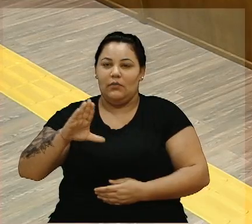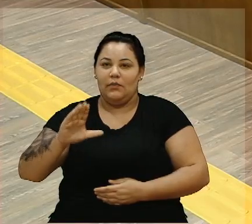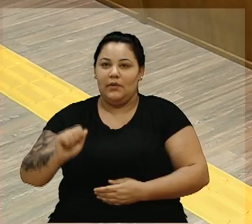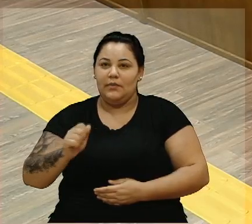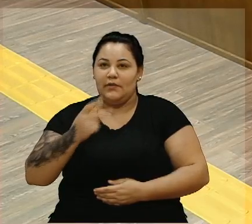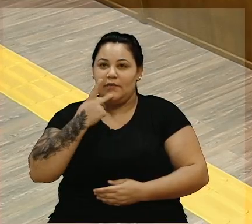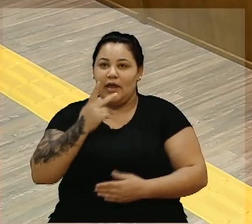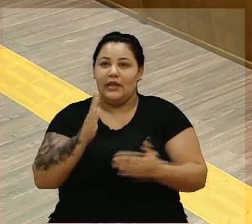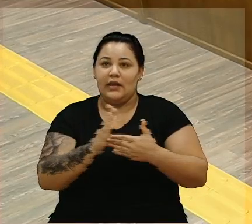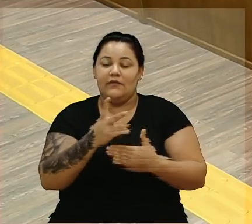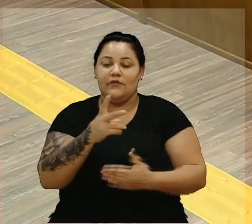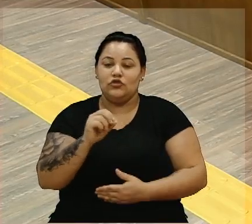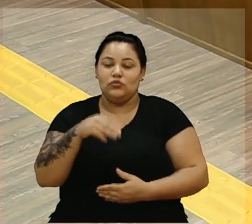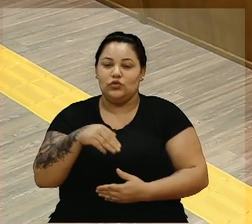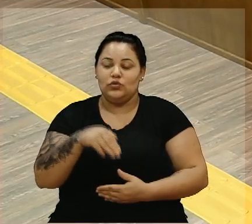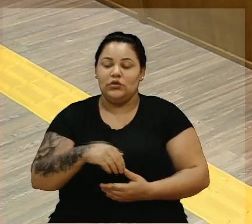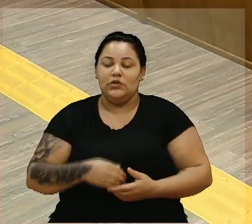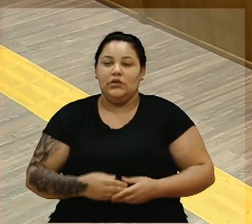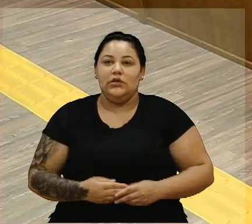20 minutos.